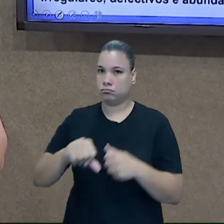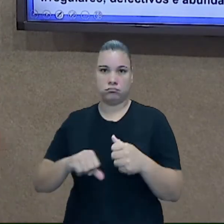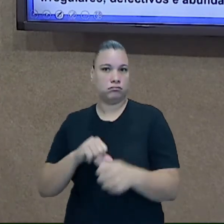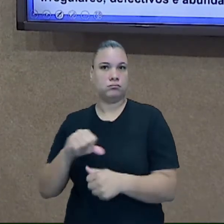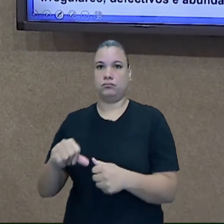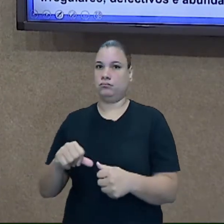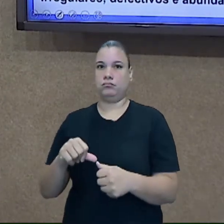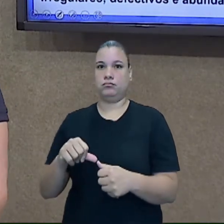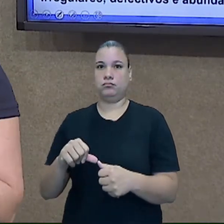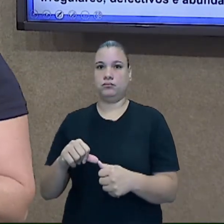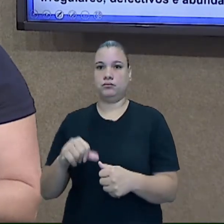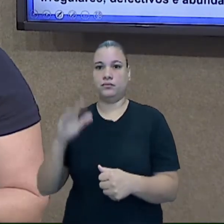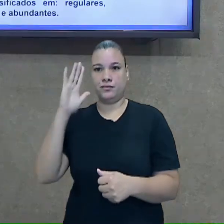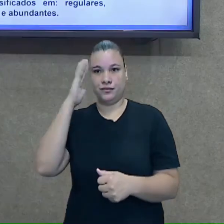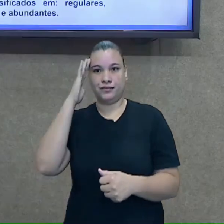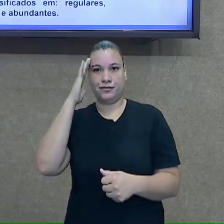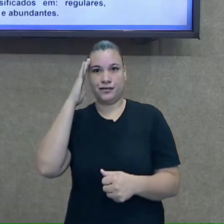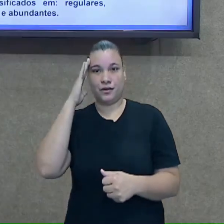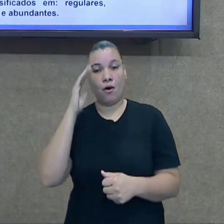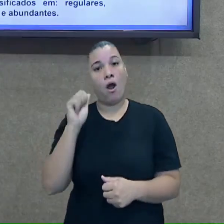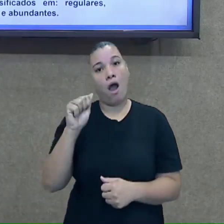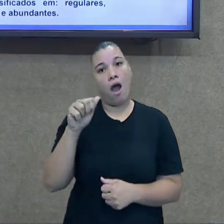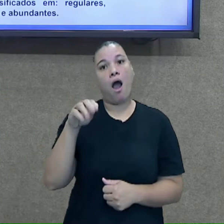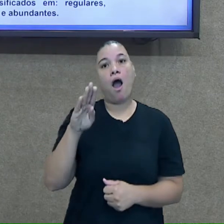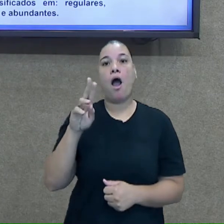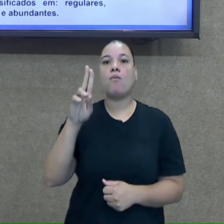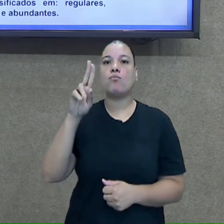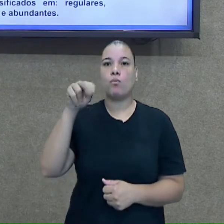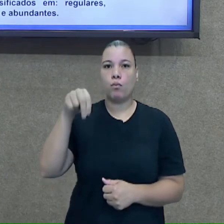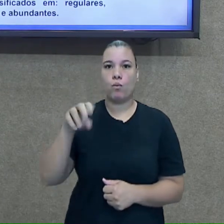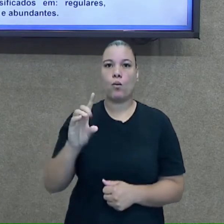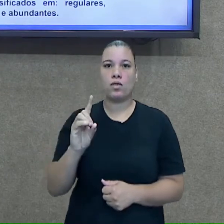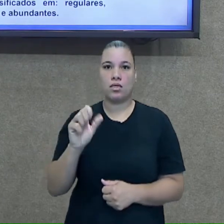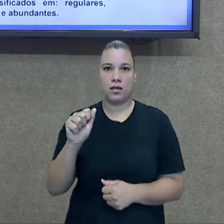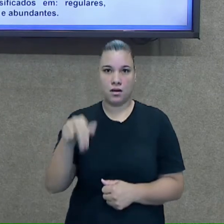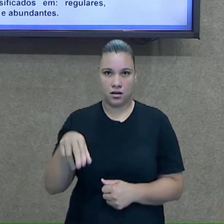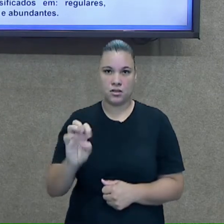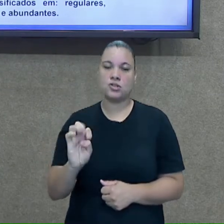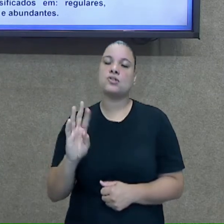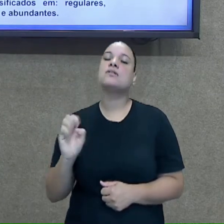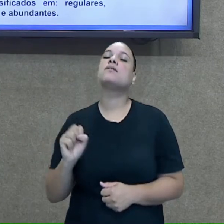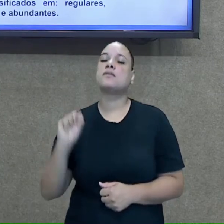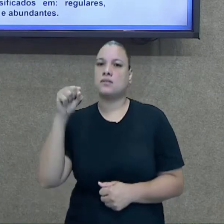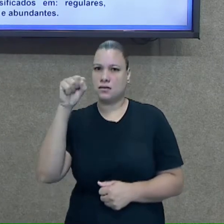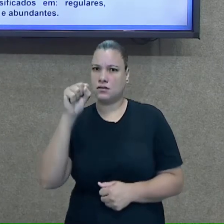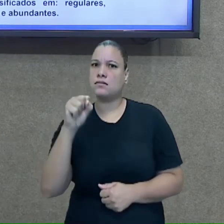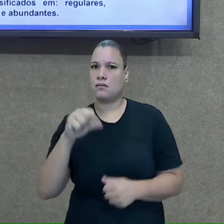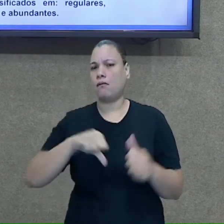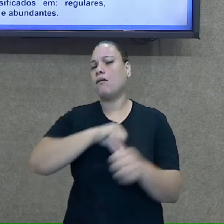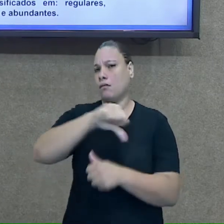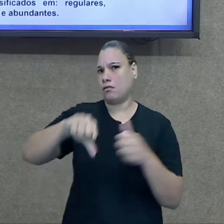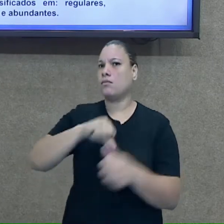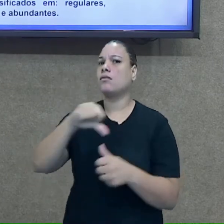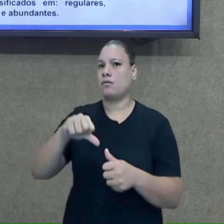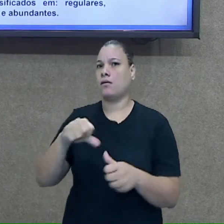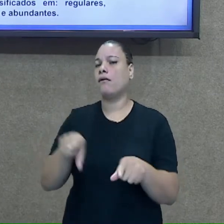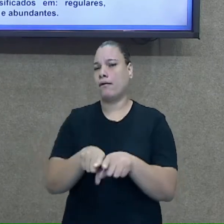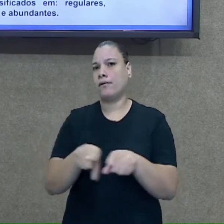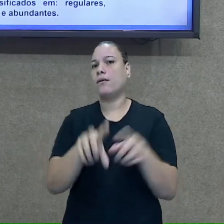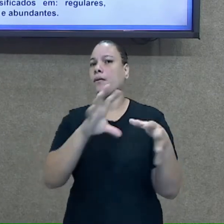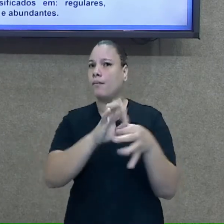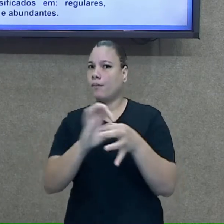Bem, quando nós pensamos nos verbos, logo nos lembramos dos tempos verbais, não é mesmo? Eles são